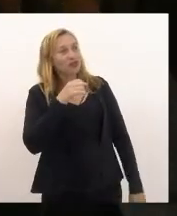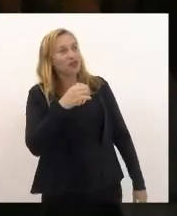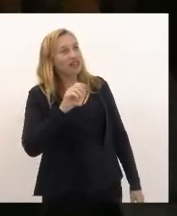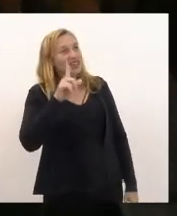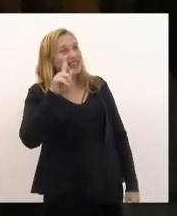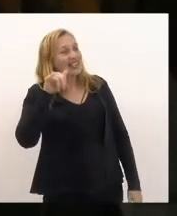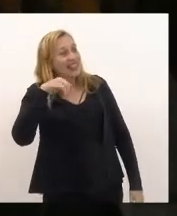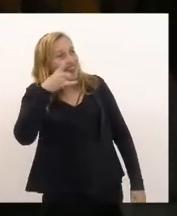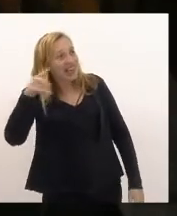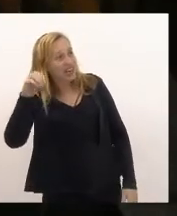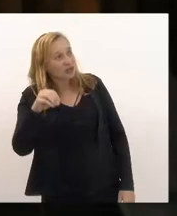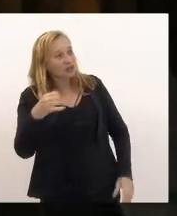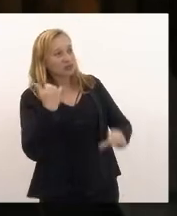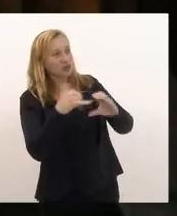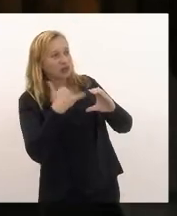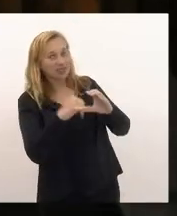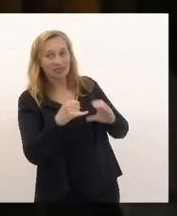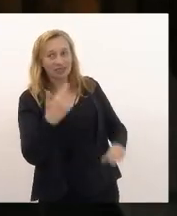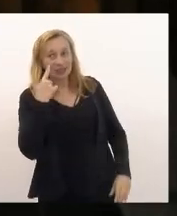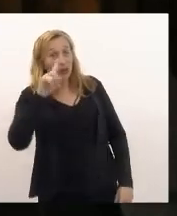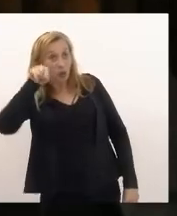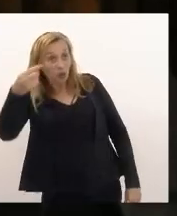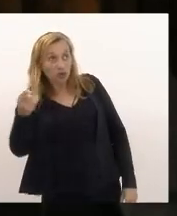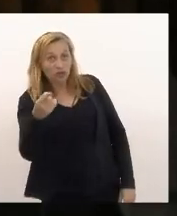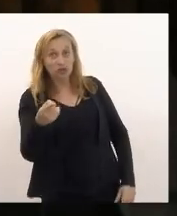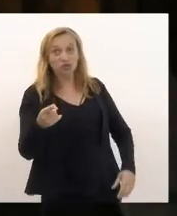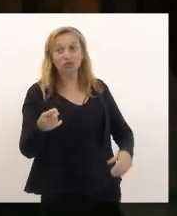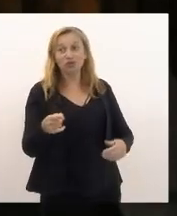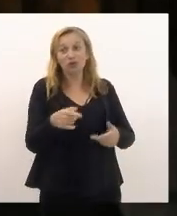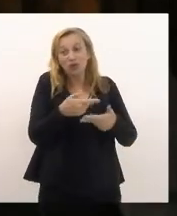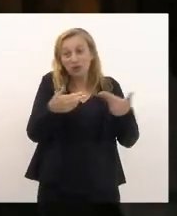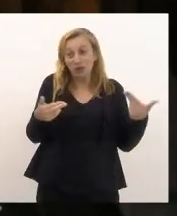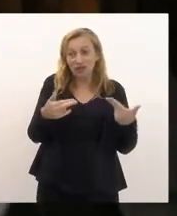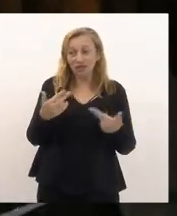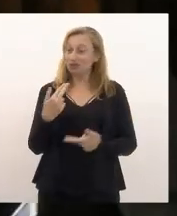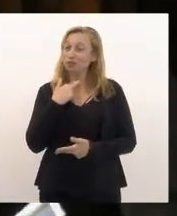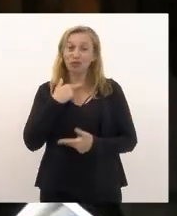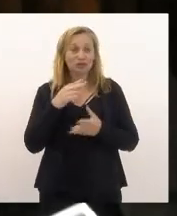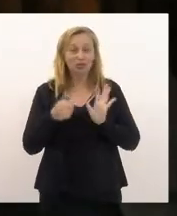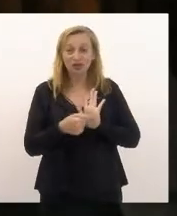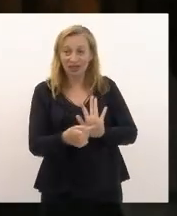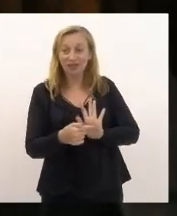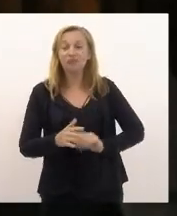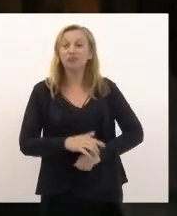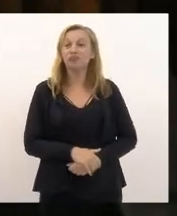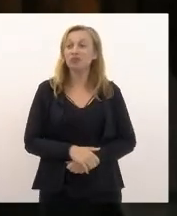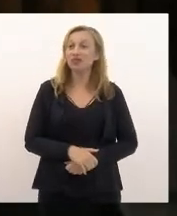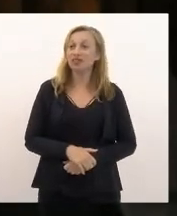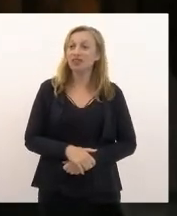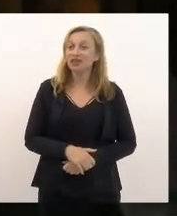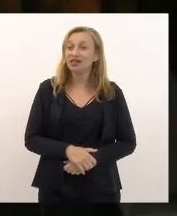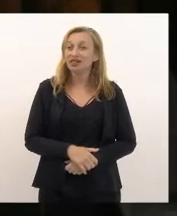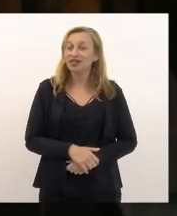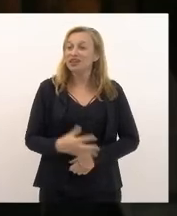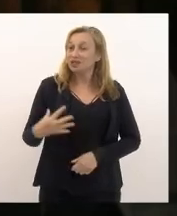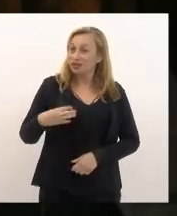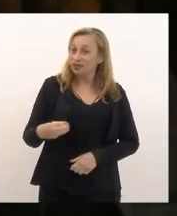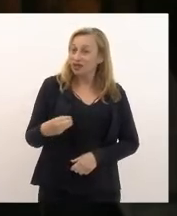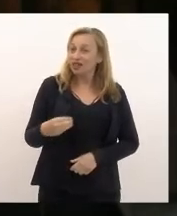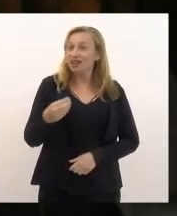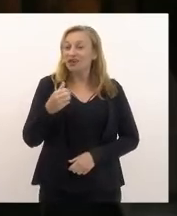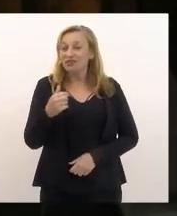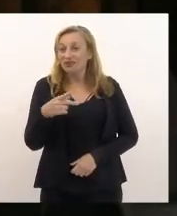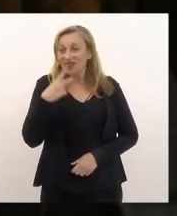mesmo e é do WhatsApp. Aliás, ele tem outros dotes que não dá pra mostrar aqui agora. E aí, a sua filha, mas dizem que negão